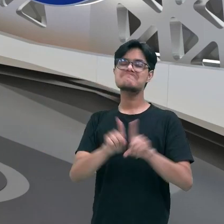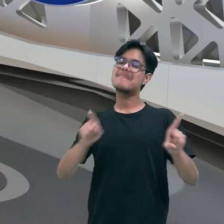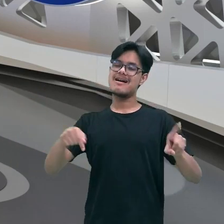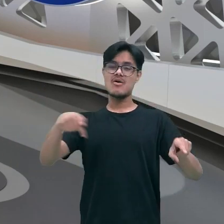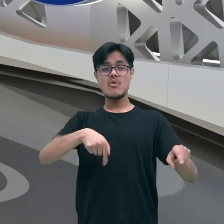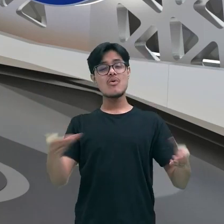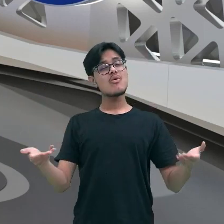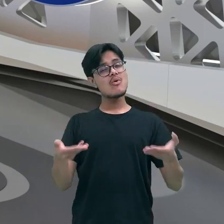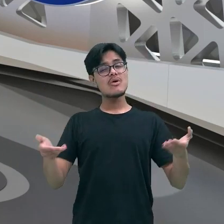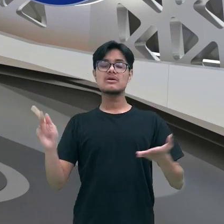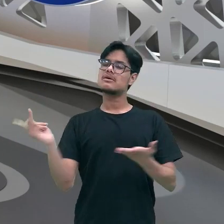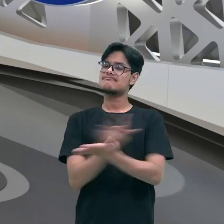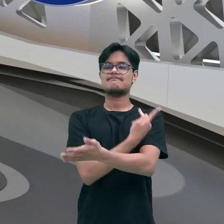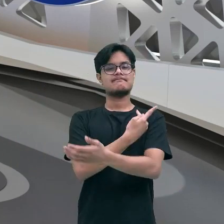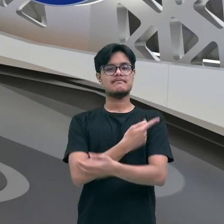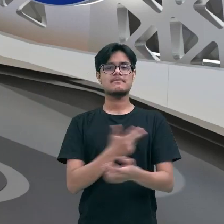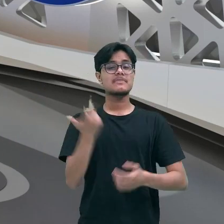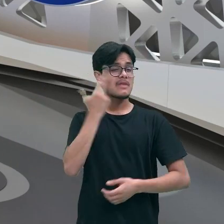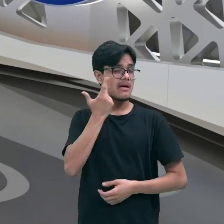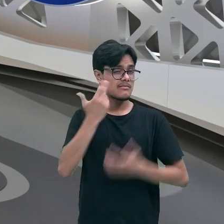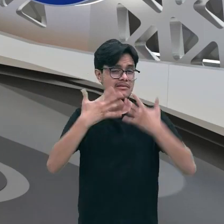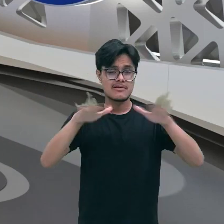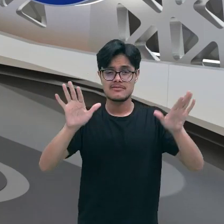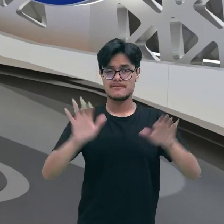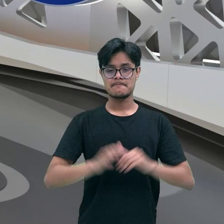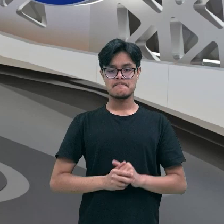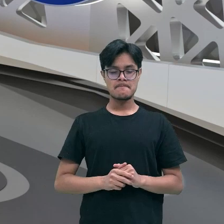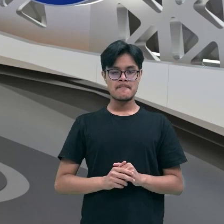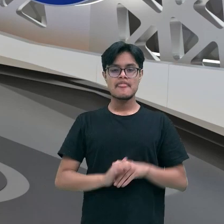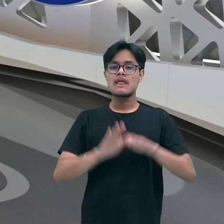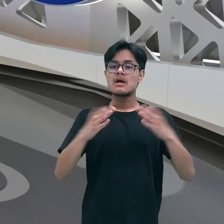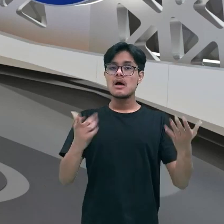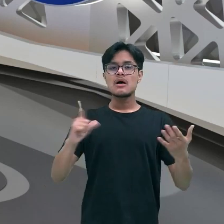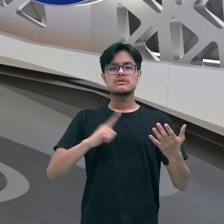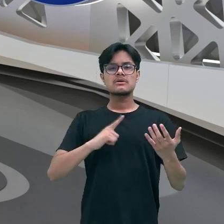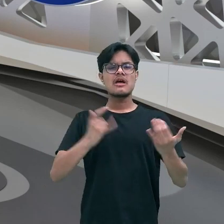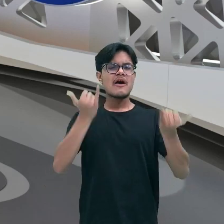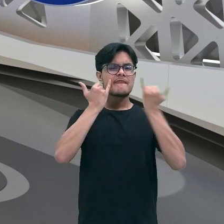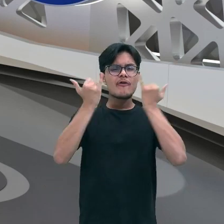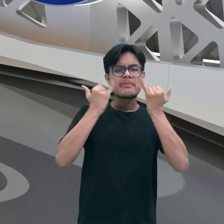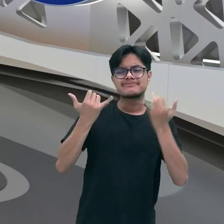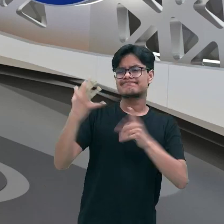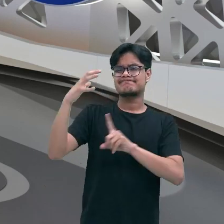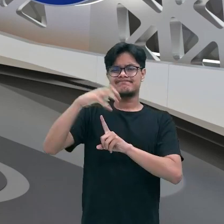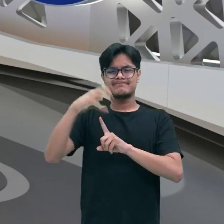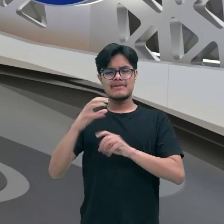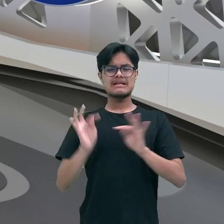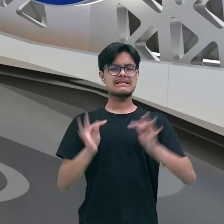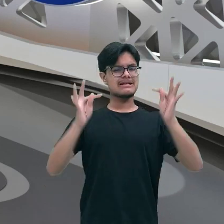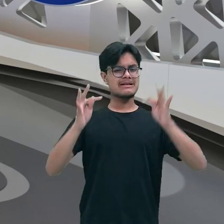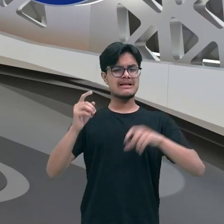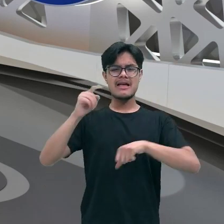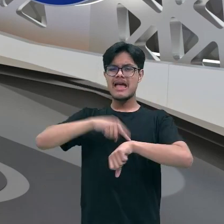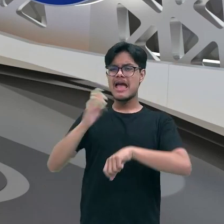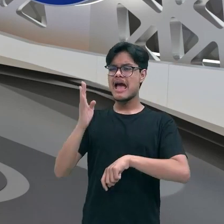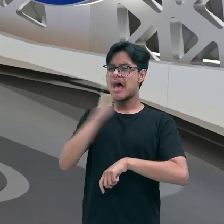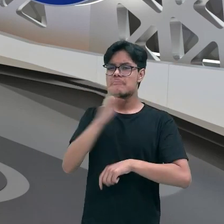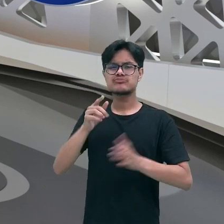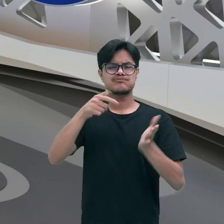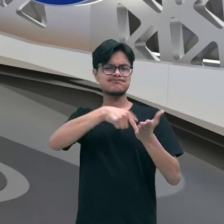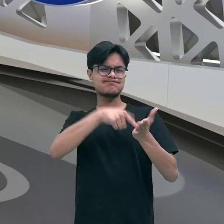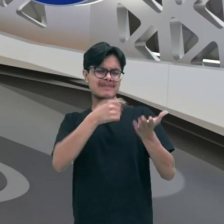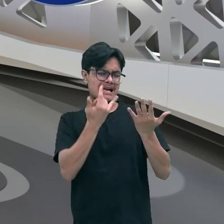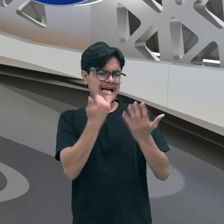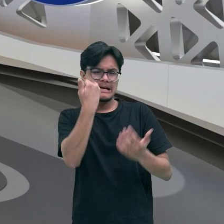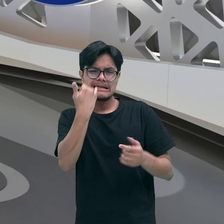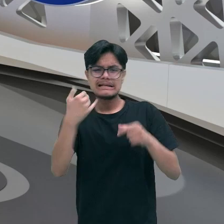é perfeitamente possível. As informações, elas estão a segundos de distância, gente. A gente pega o celular, pesquisa alguma coisa, na